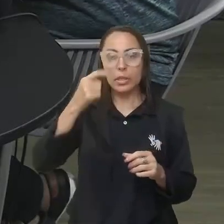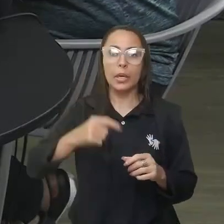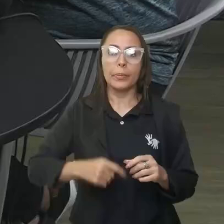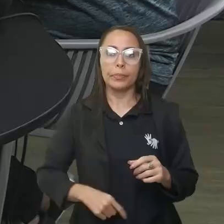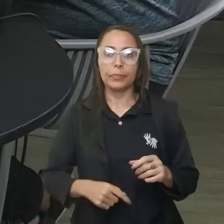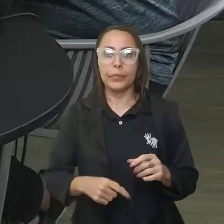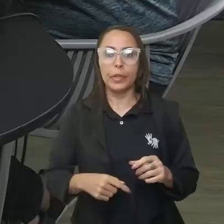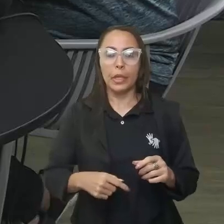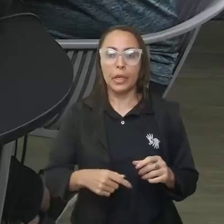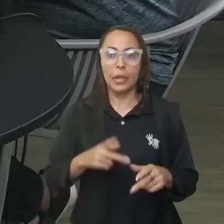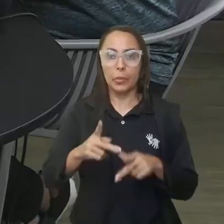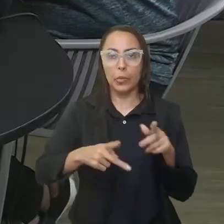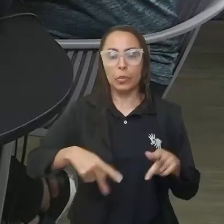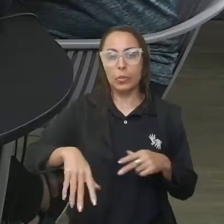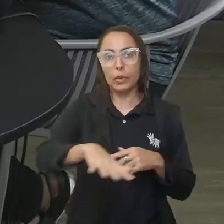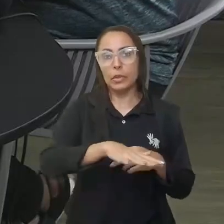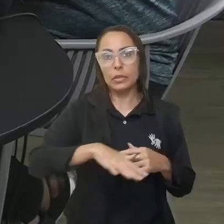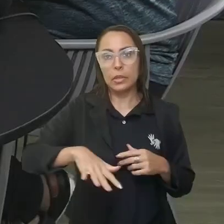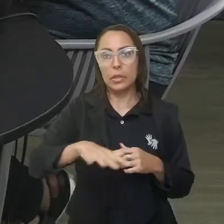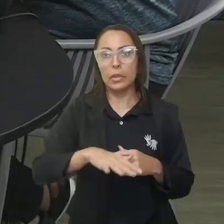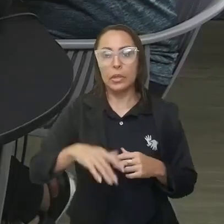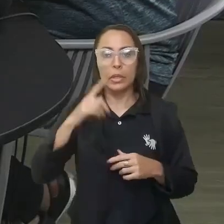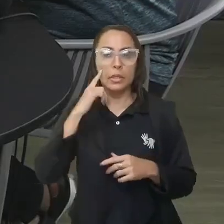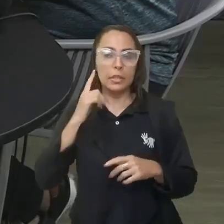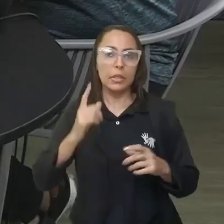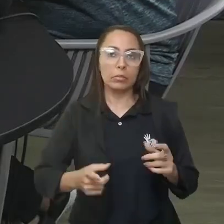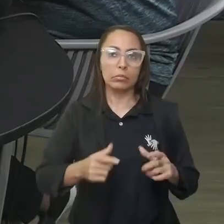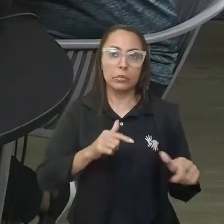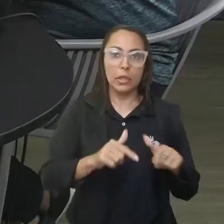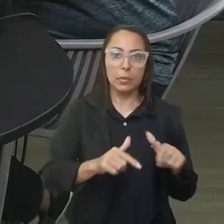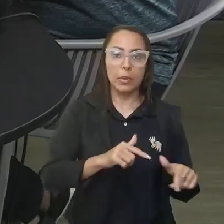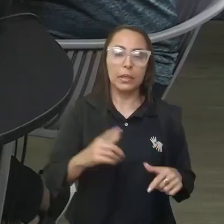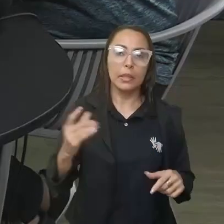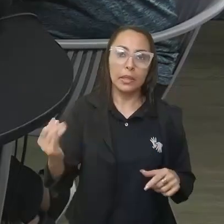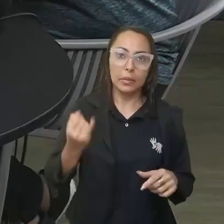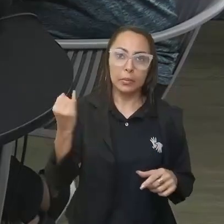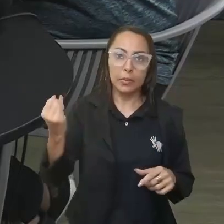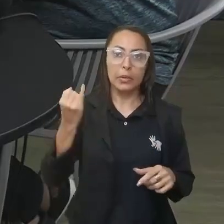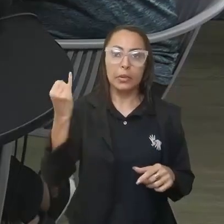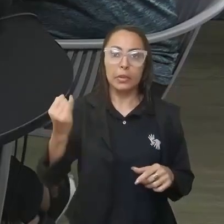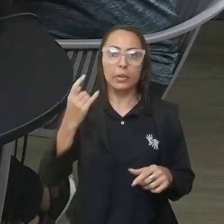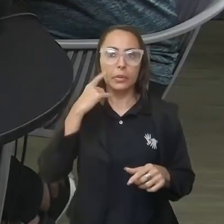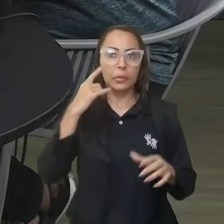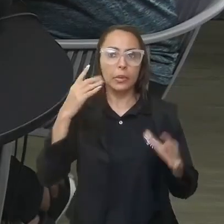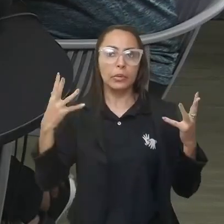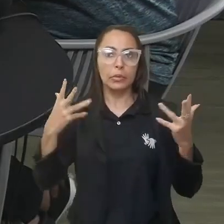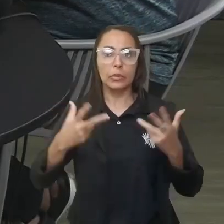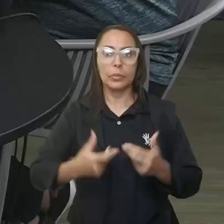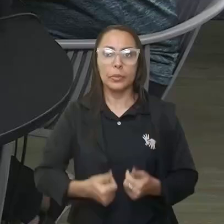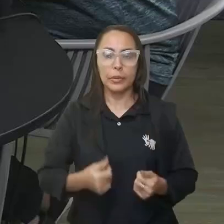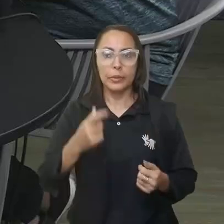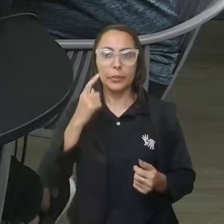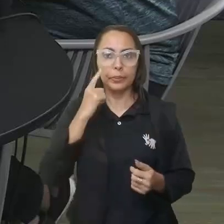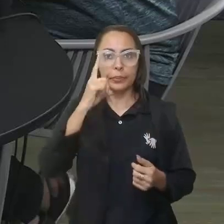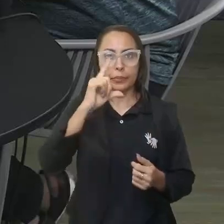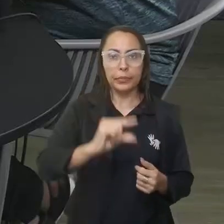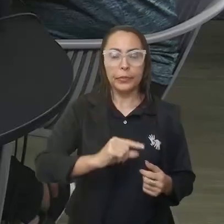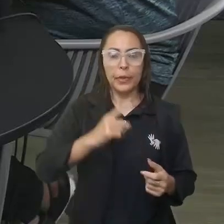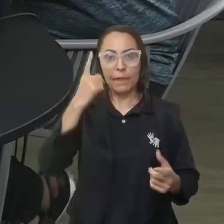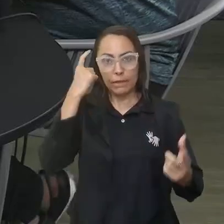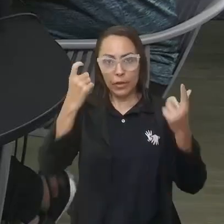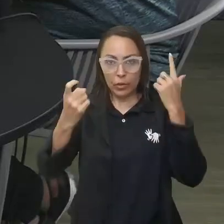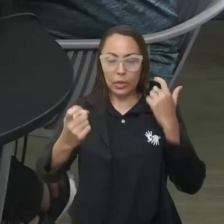assim, que esse trabalho ele é importante para todo mundo, para reduzir também a violência no